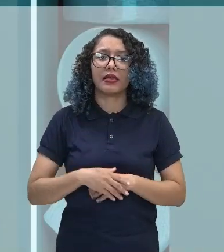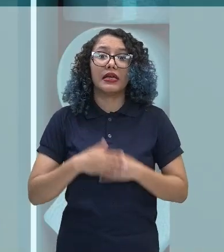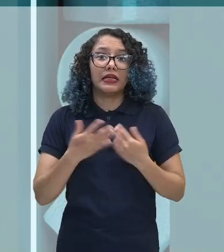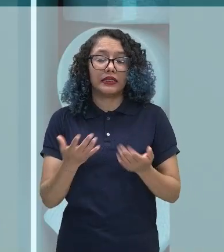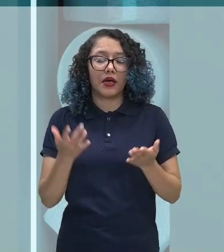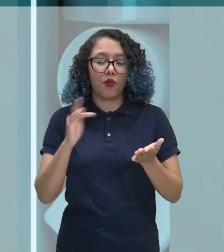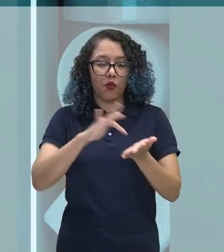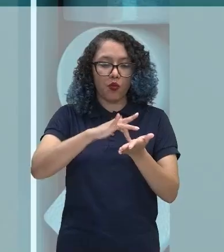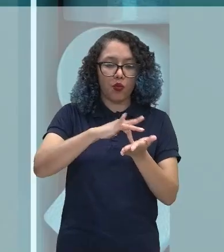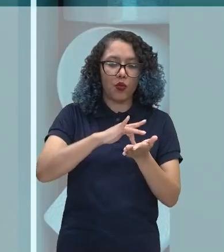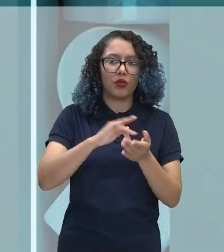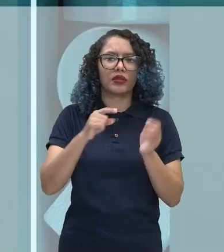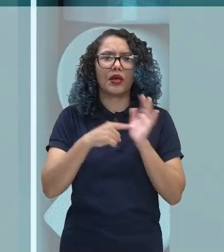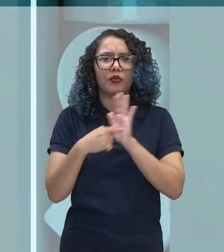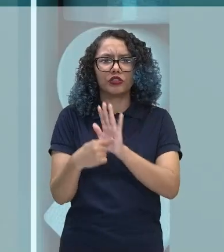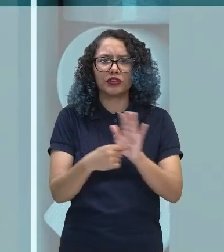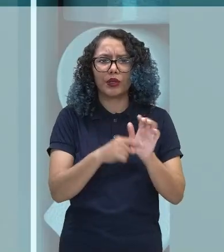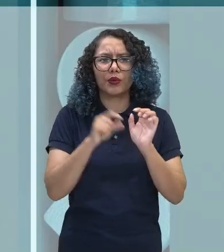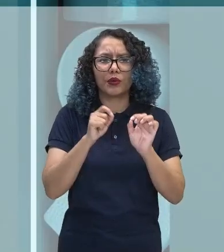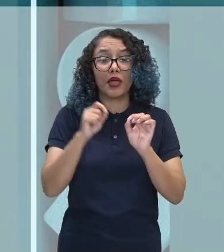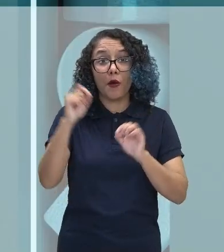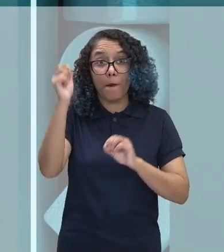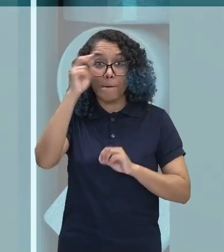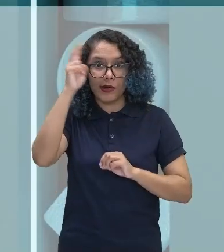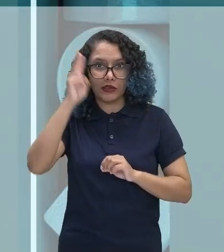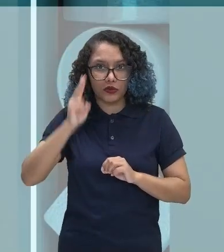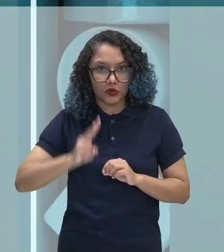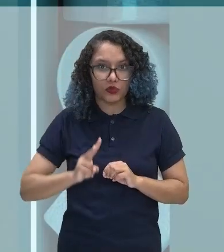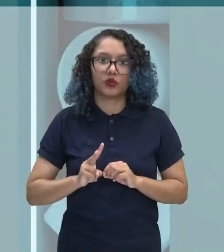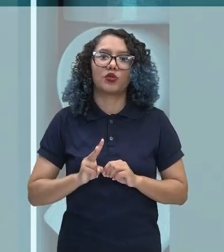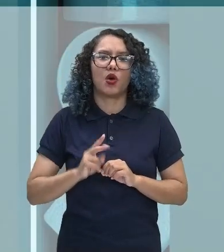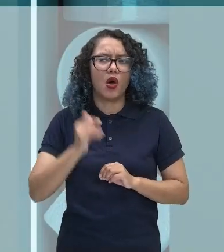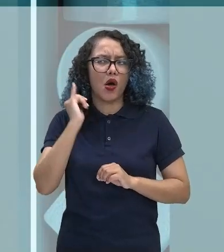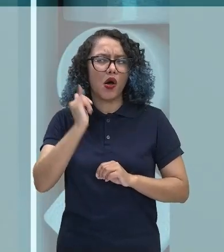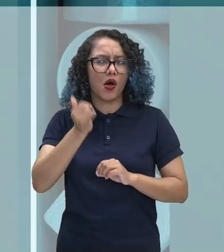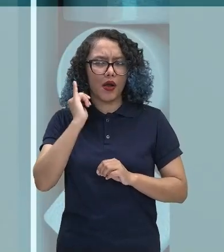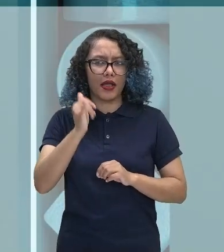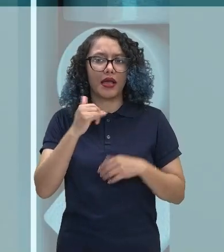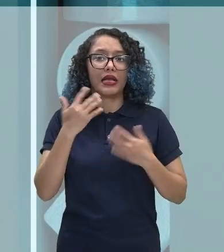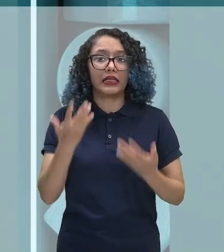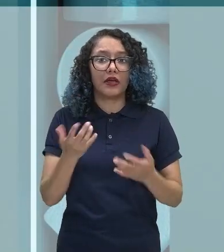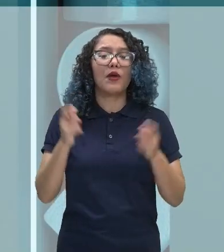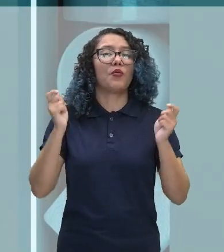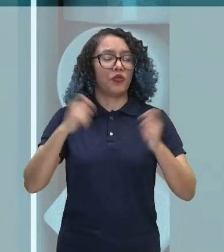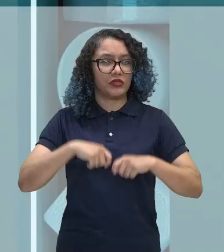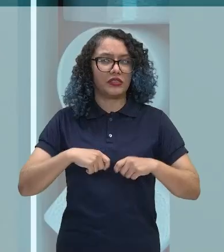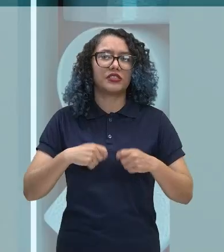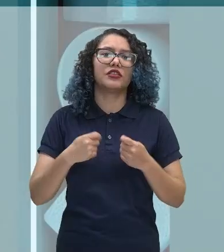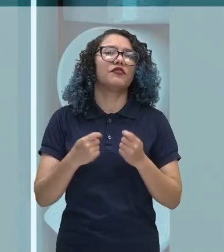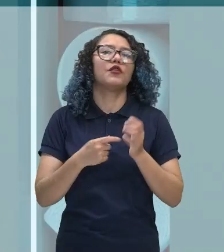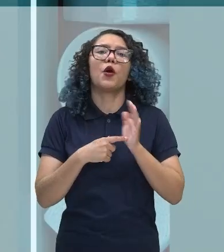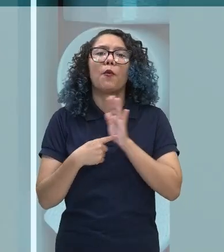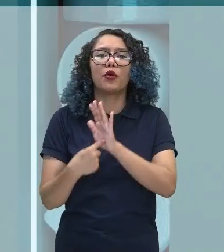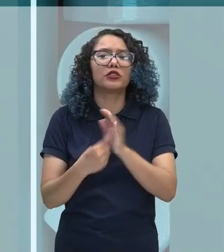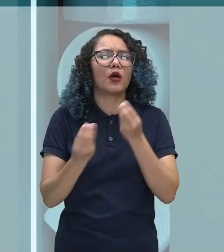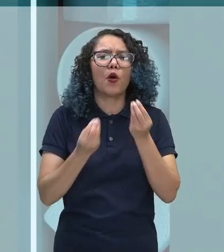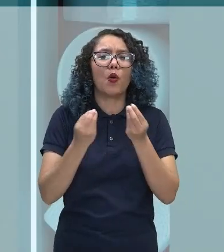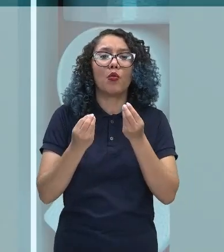estão contando uma história. Então, ali, através dos rostos do bailarino, ele demonstra